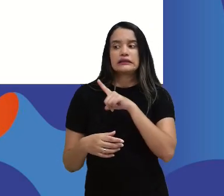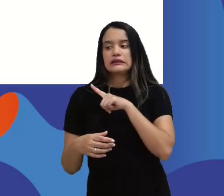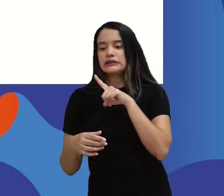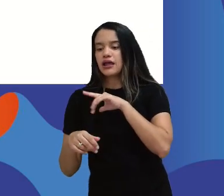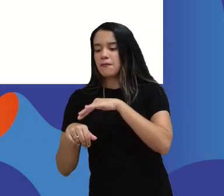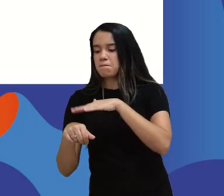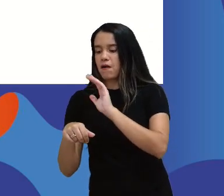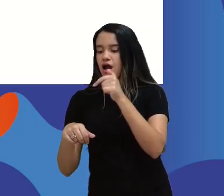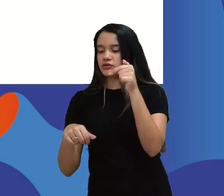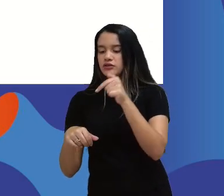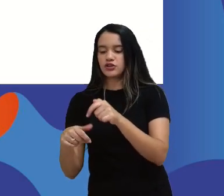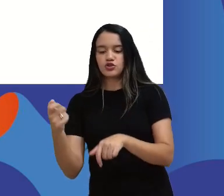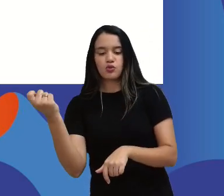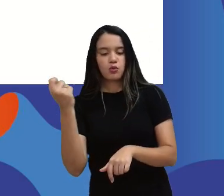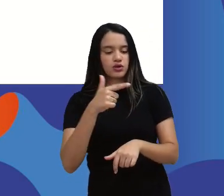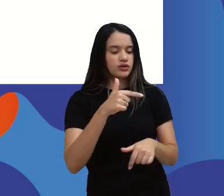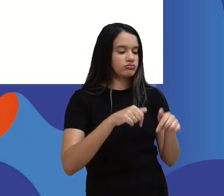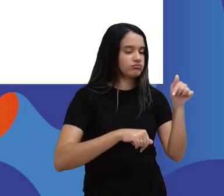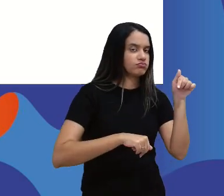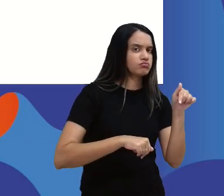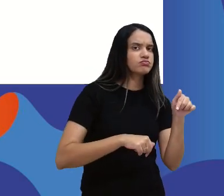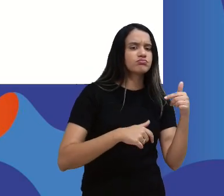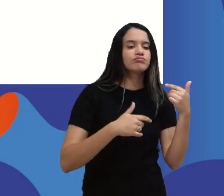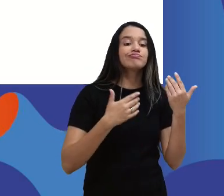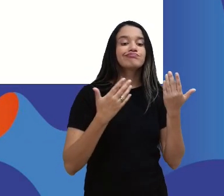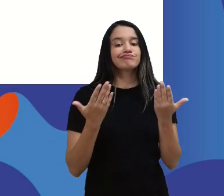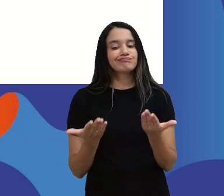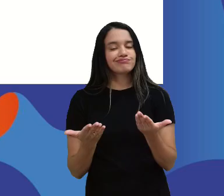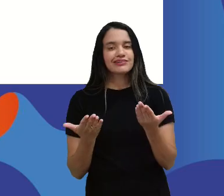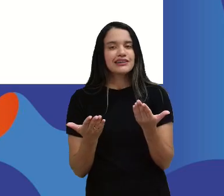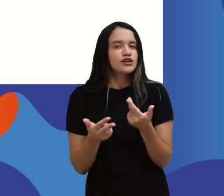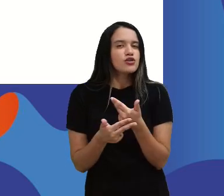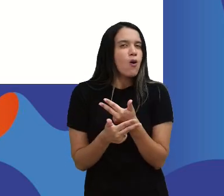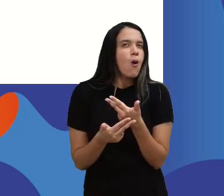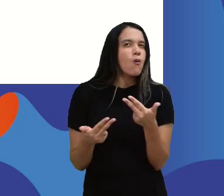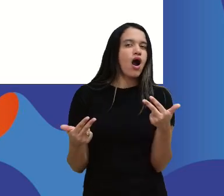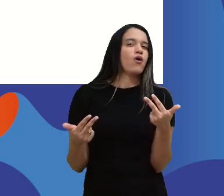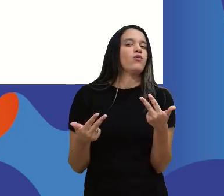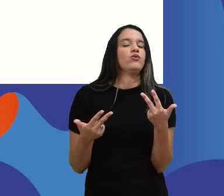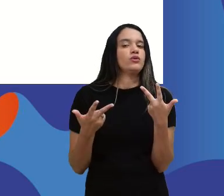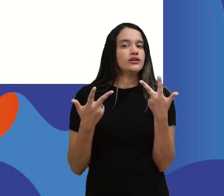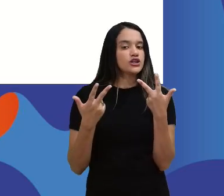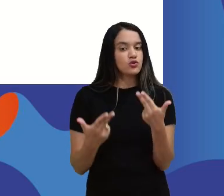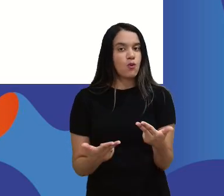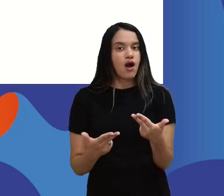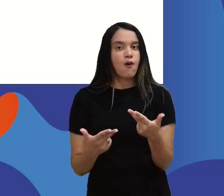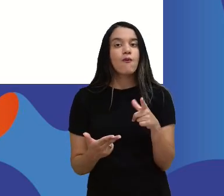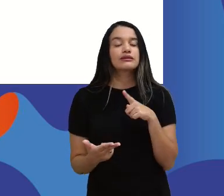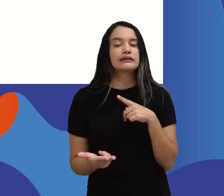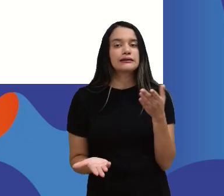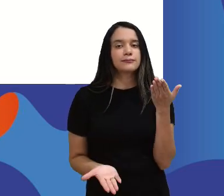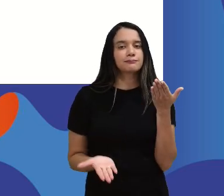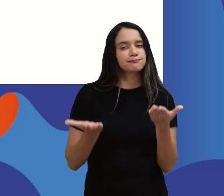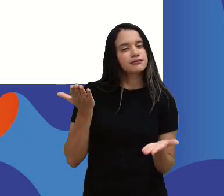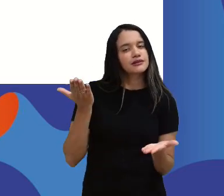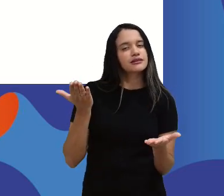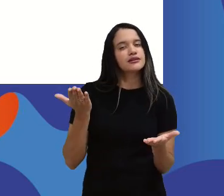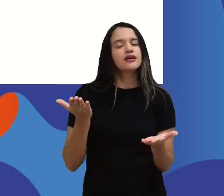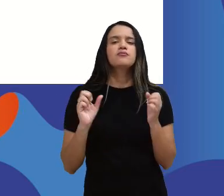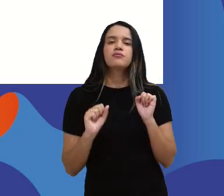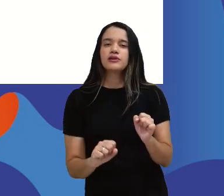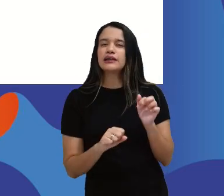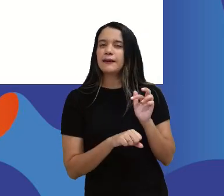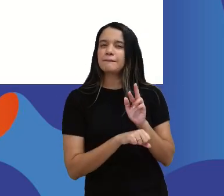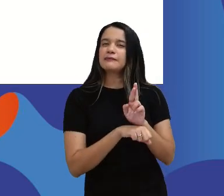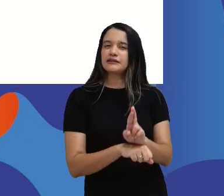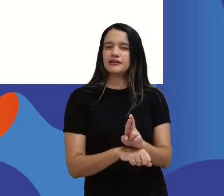ao contrário, né, algo que tem menos que outro, ou seja, algo que não esteja igual, tenha um desequilíbrio, eu vou poder representar